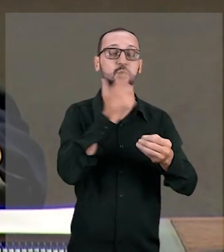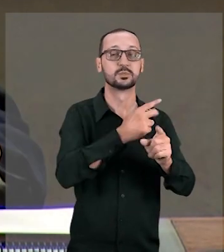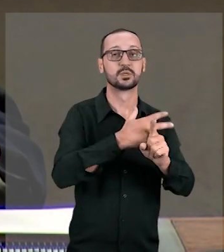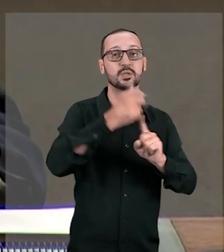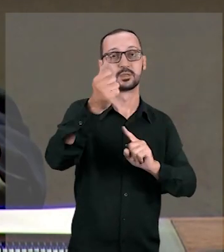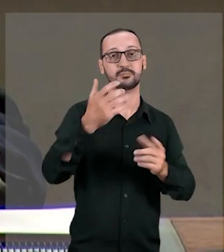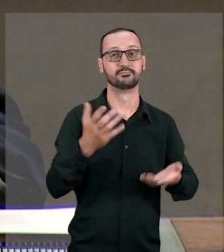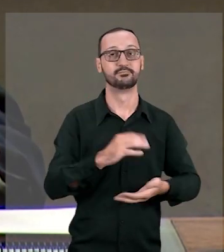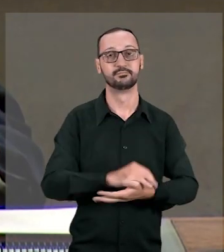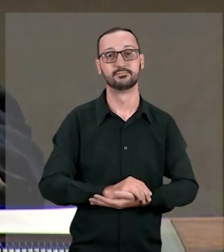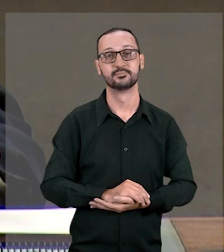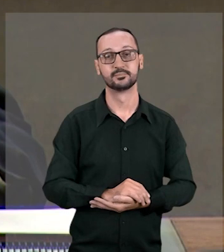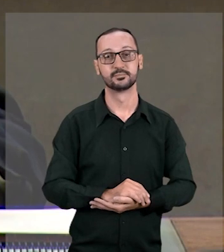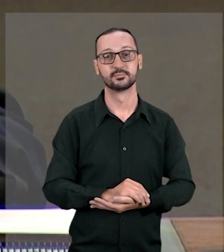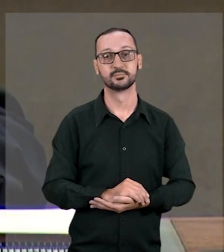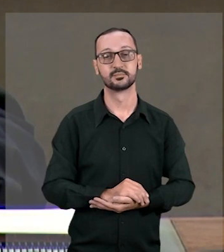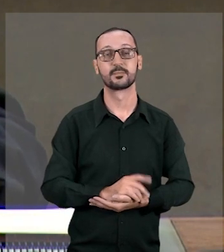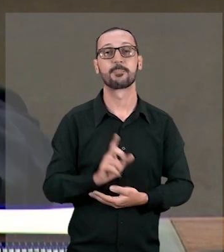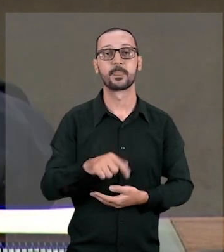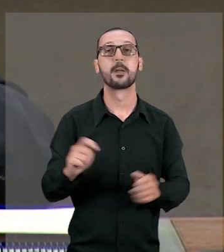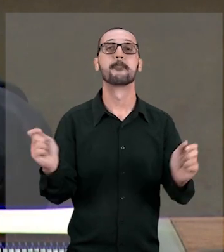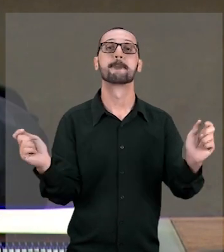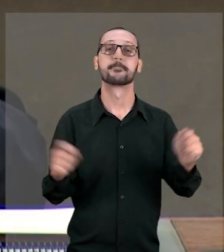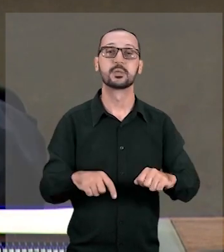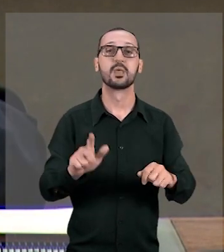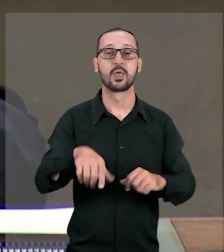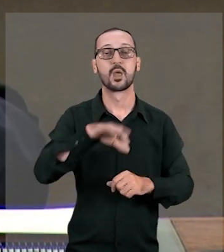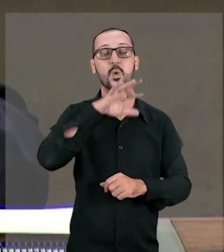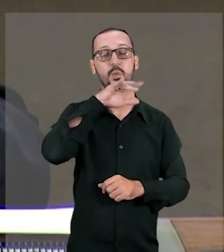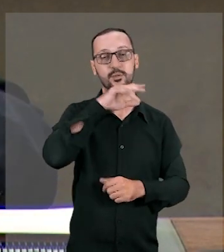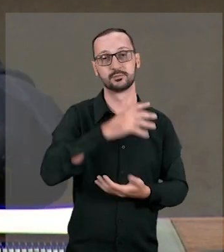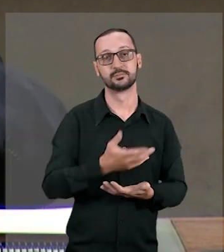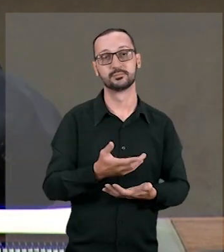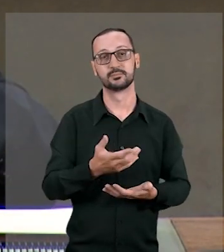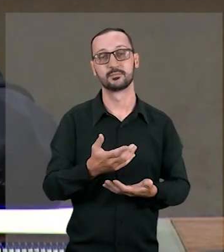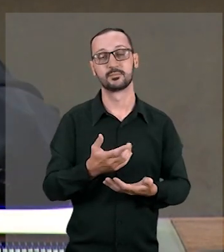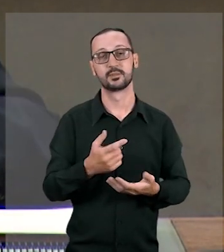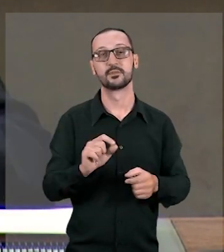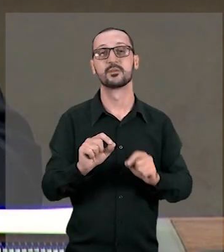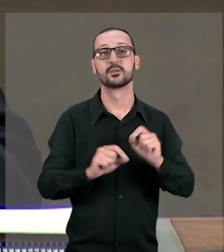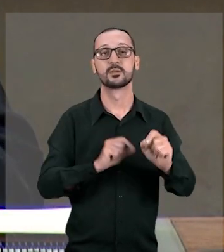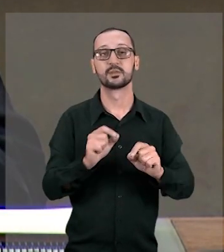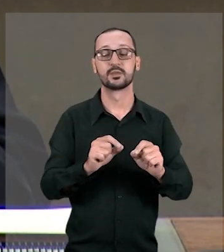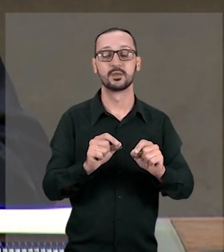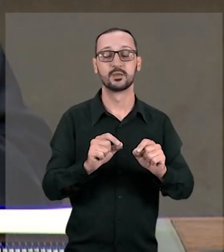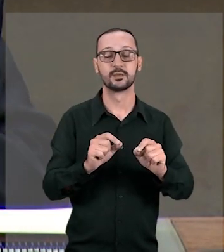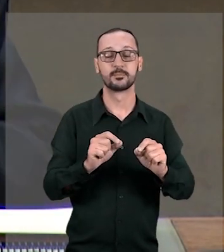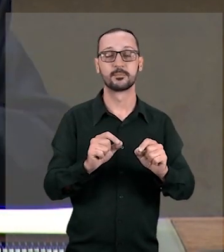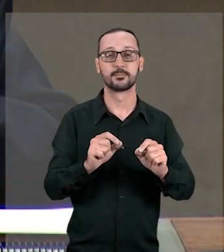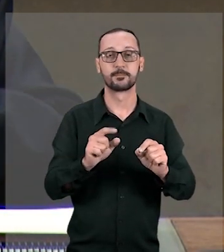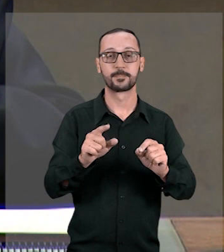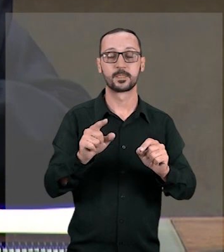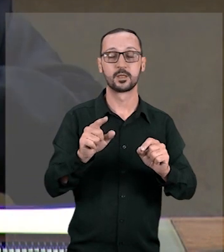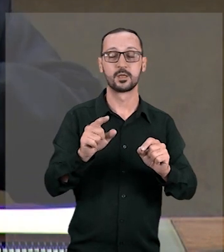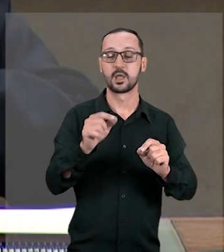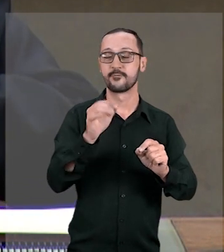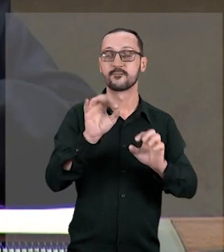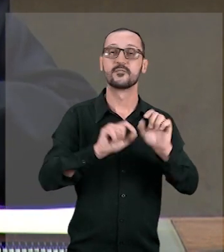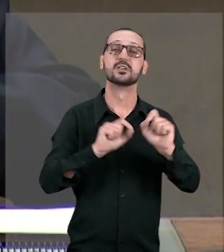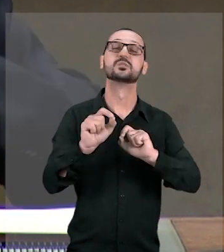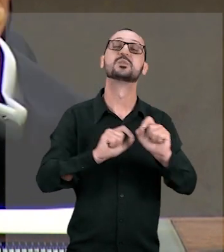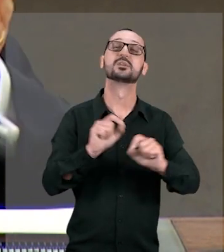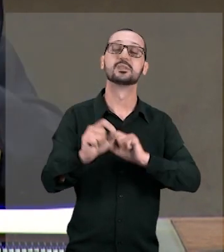ganhar nessa história. Portanto, é uma competência ruim que expõe o Supremo ao fogo